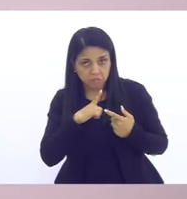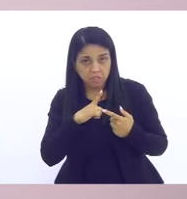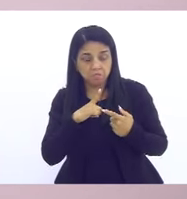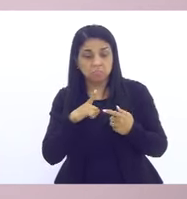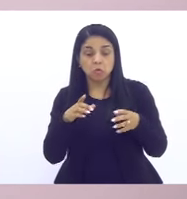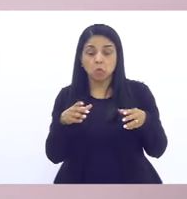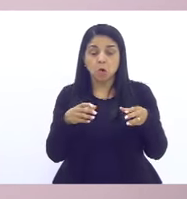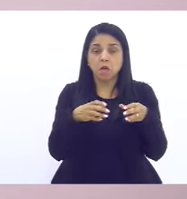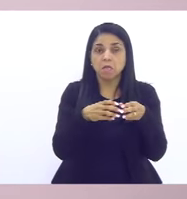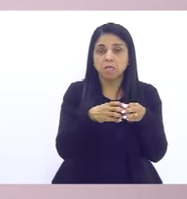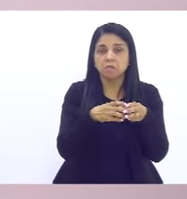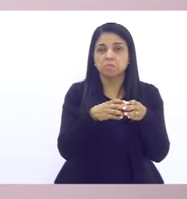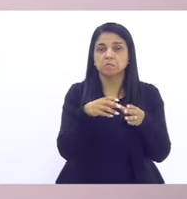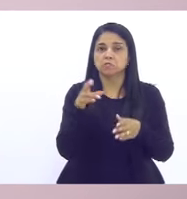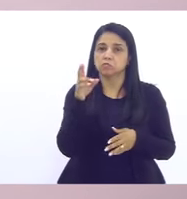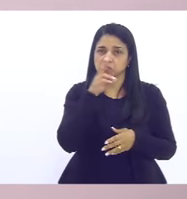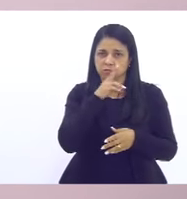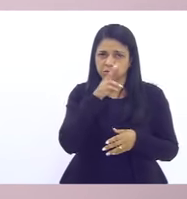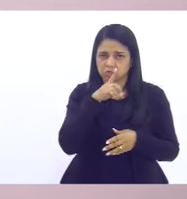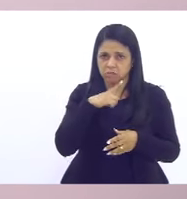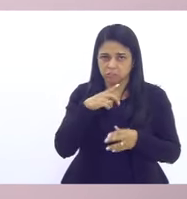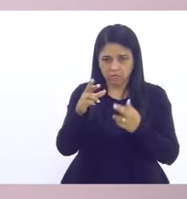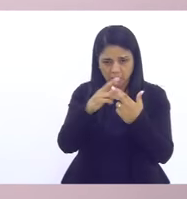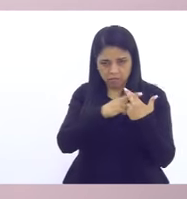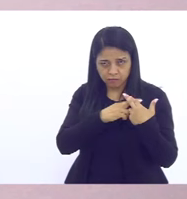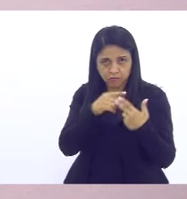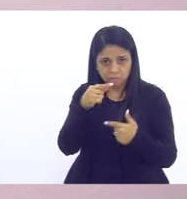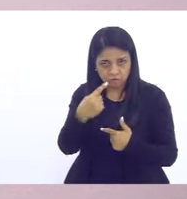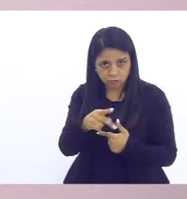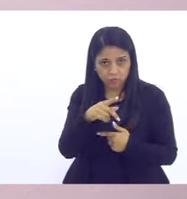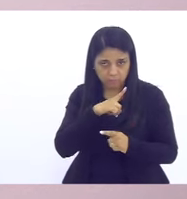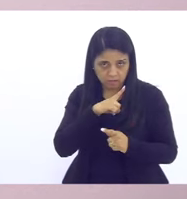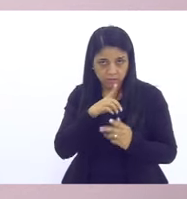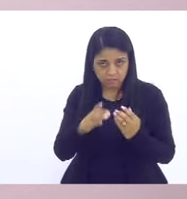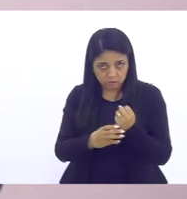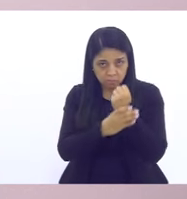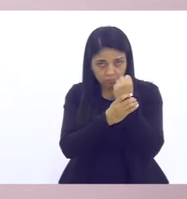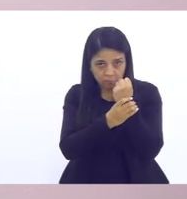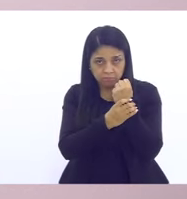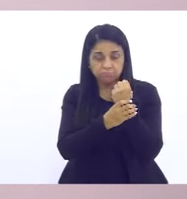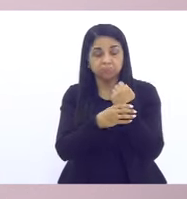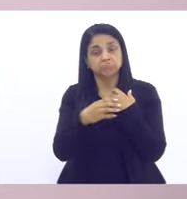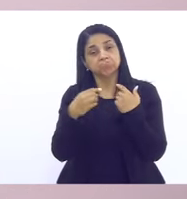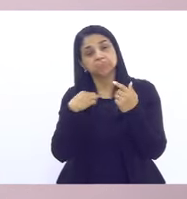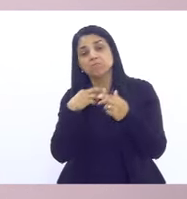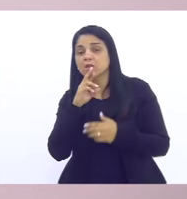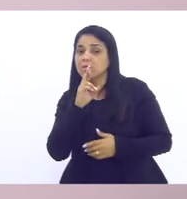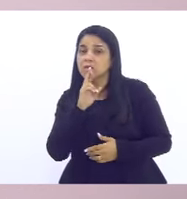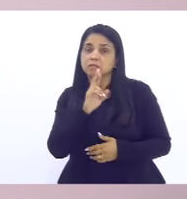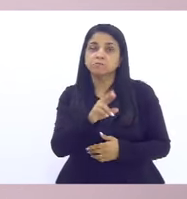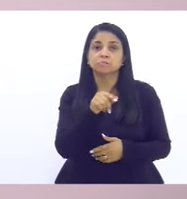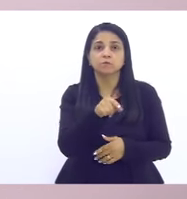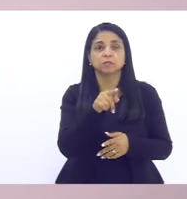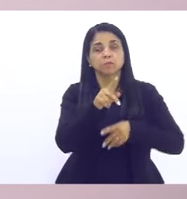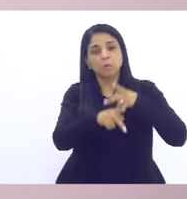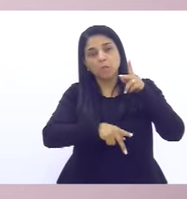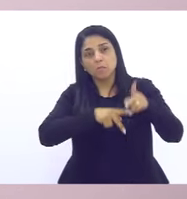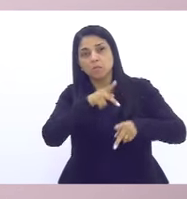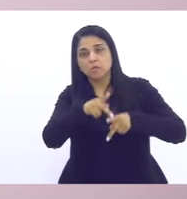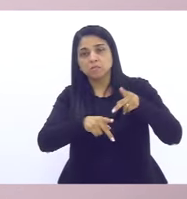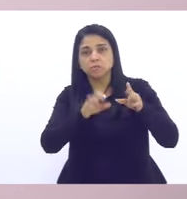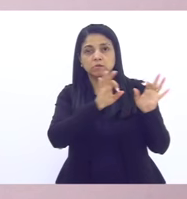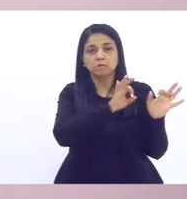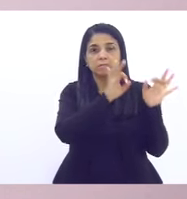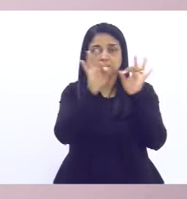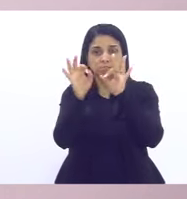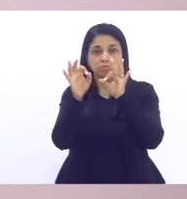que o senhor tem hoje sob sua responsabilidade. E pedir ao senhor, se o senhor puder dar um recado para a população que está assistindo, o que o senhor